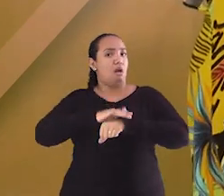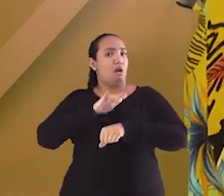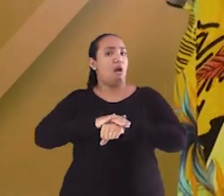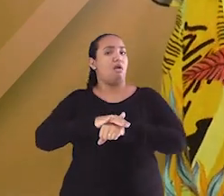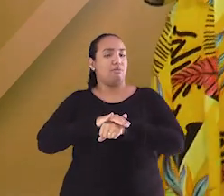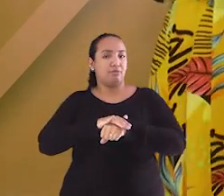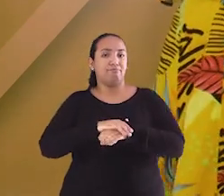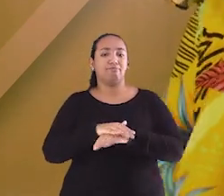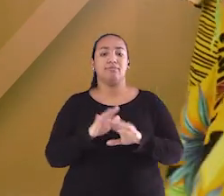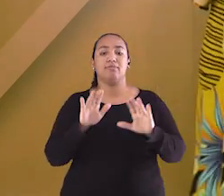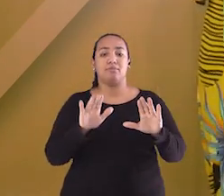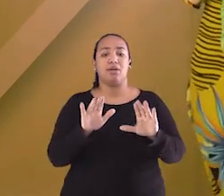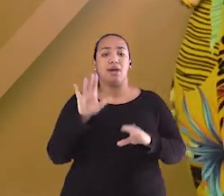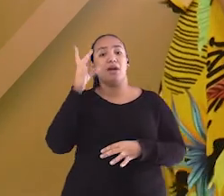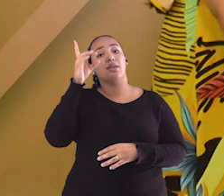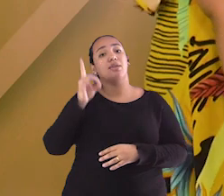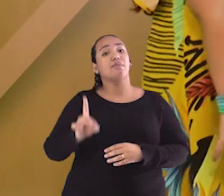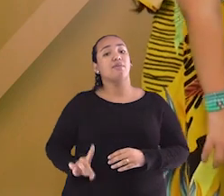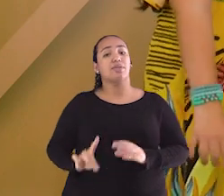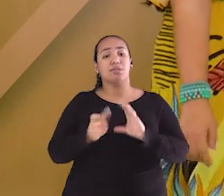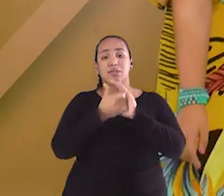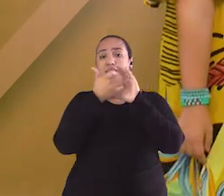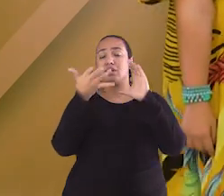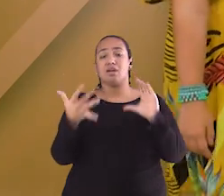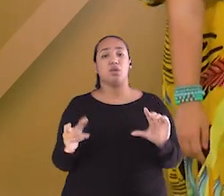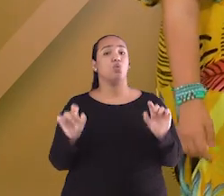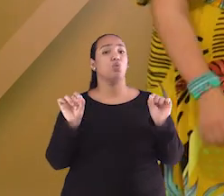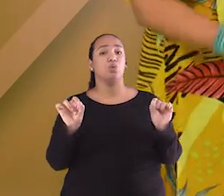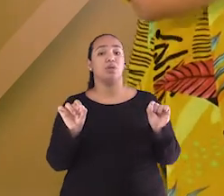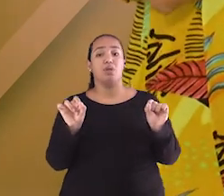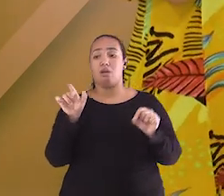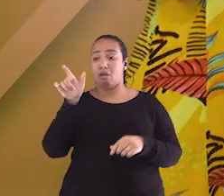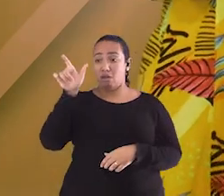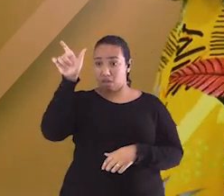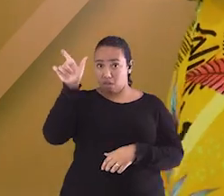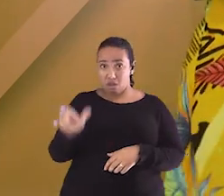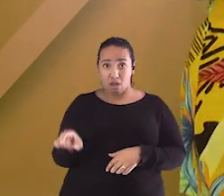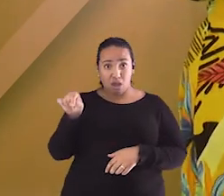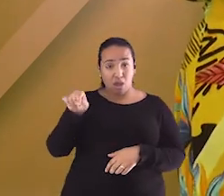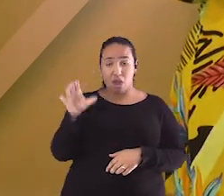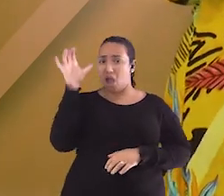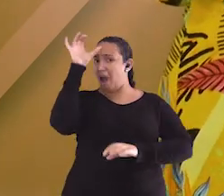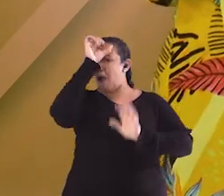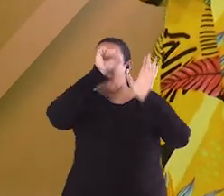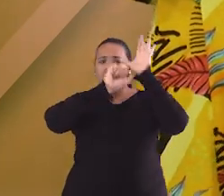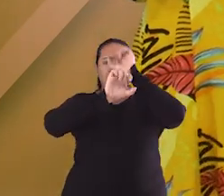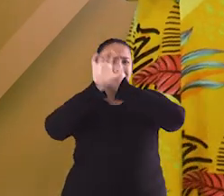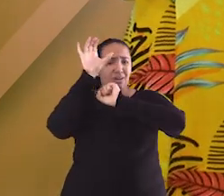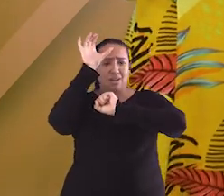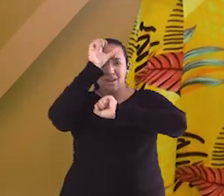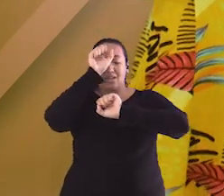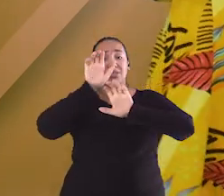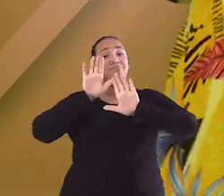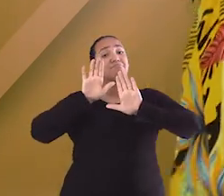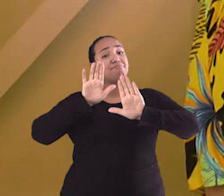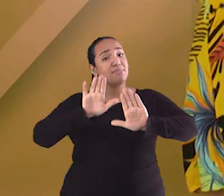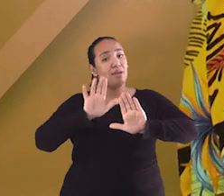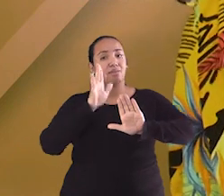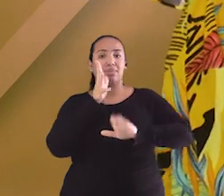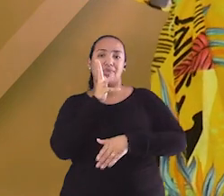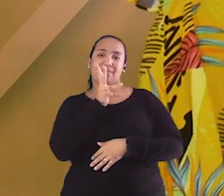a deficiência característica da síndrome de Down? Eles aprendem tudo, porém,